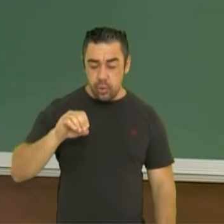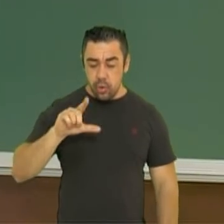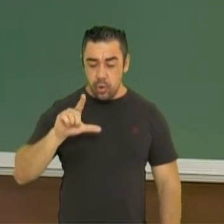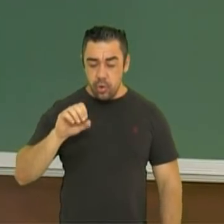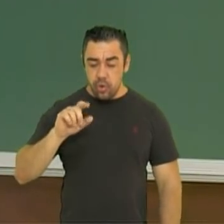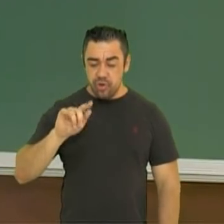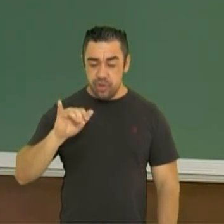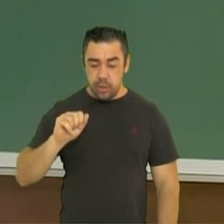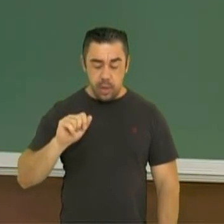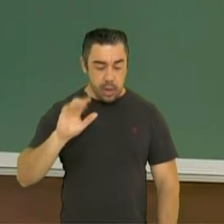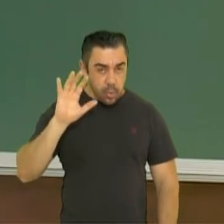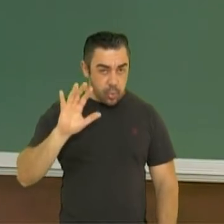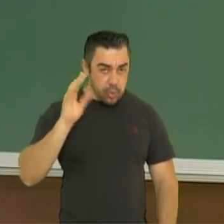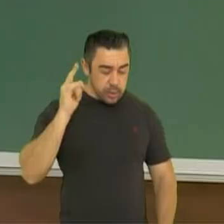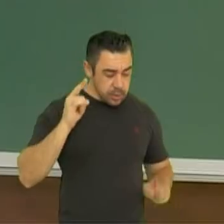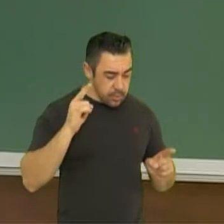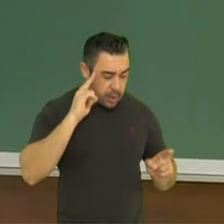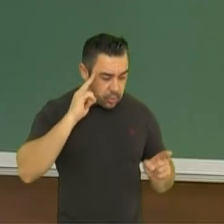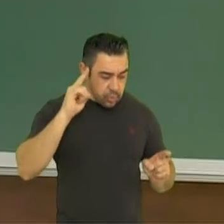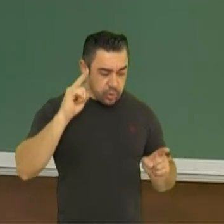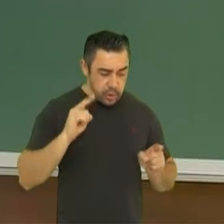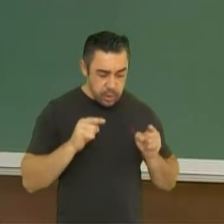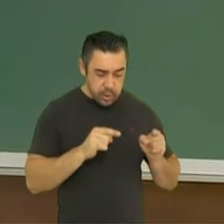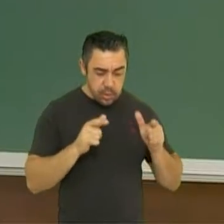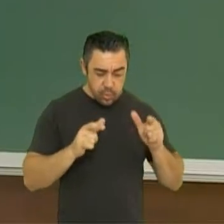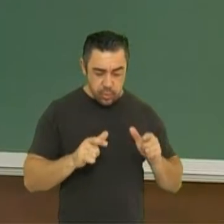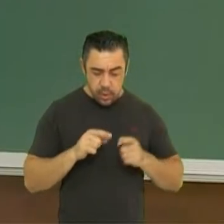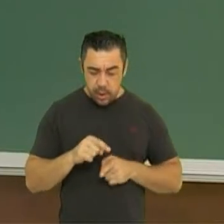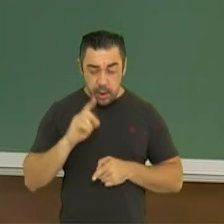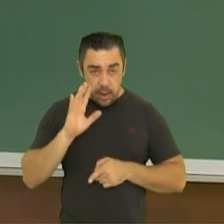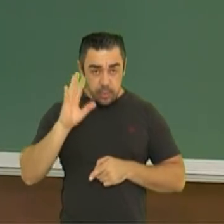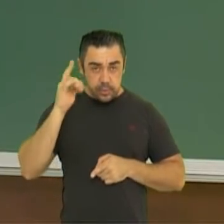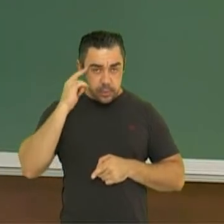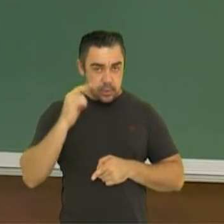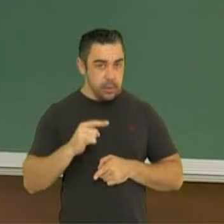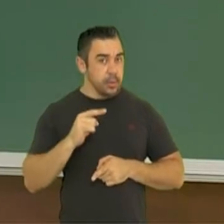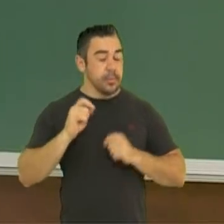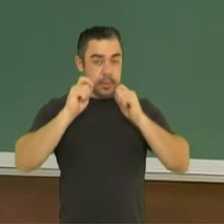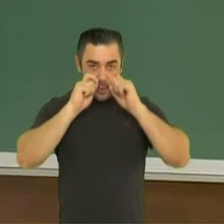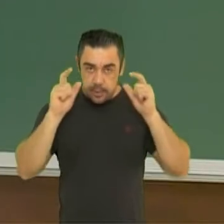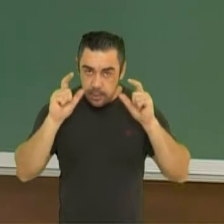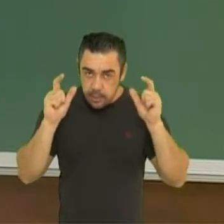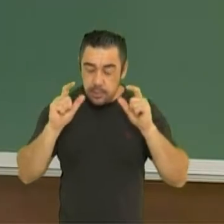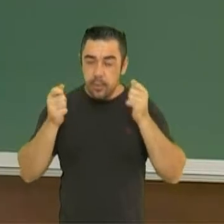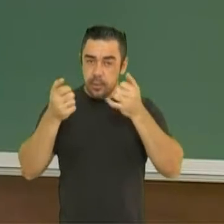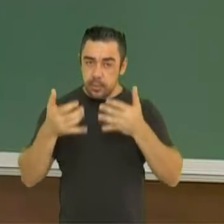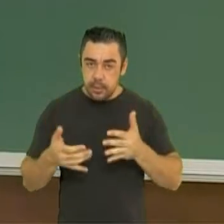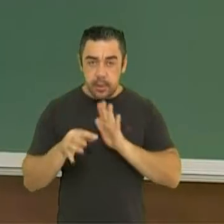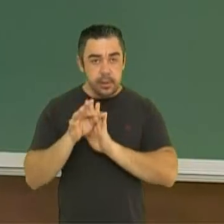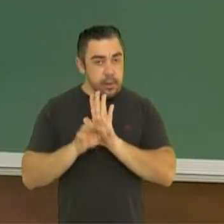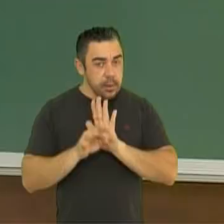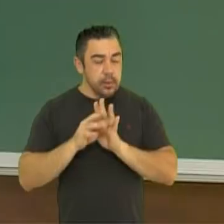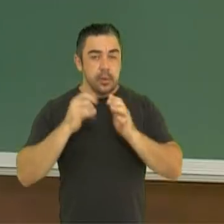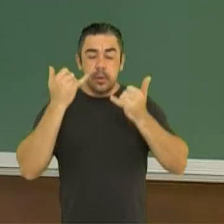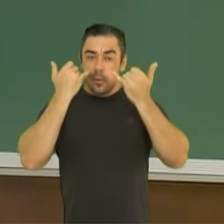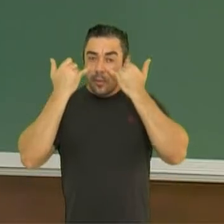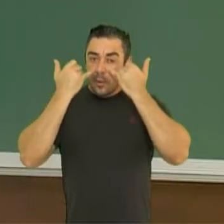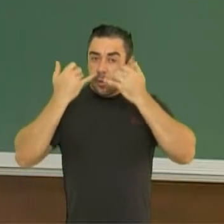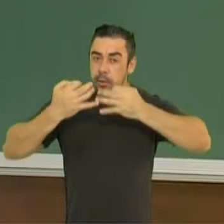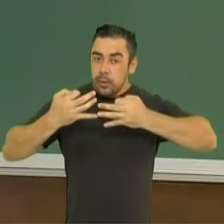fatos, datas, lugares, prestar bastante atenção para não falar besteira no seu texto e colocar uma